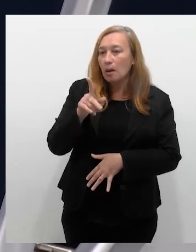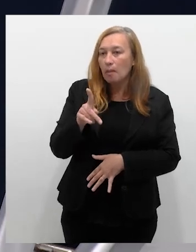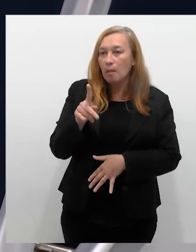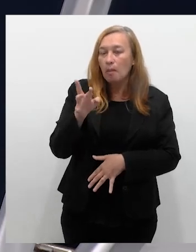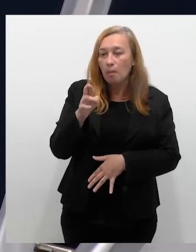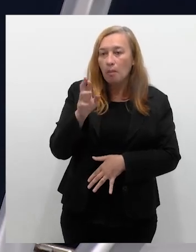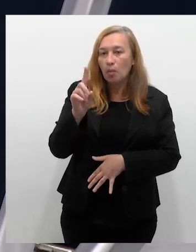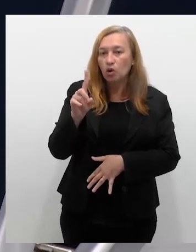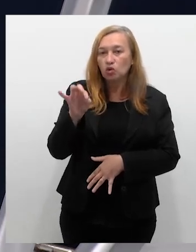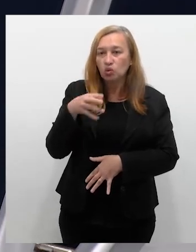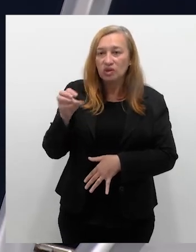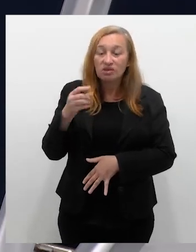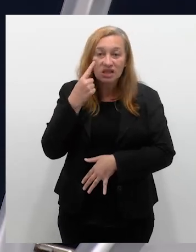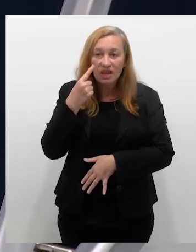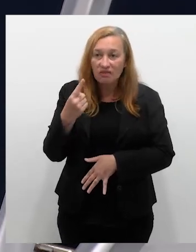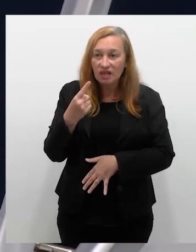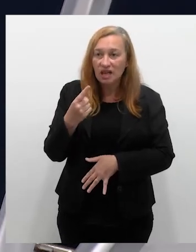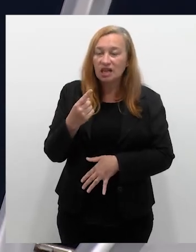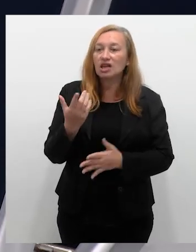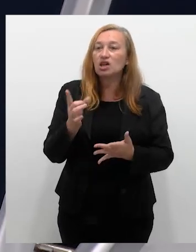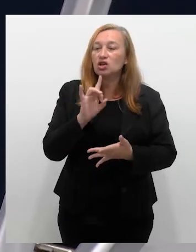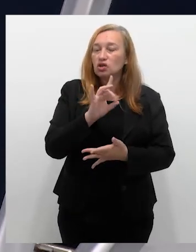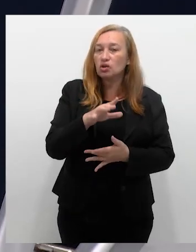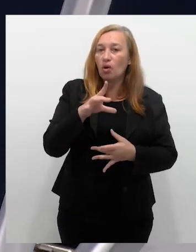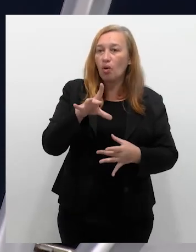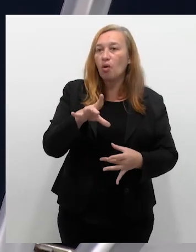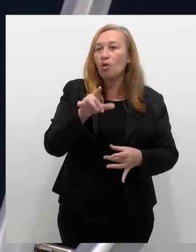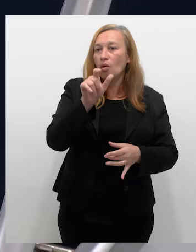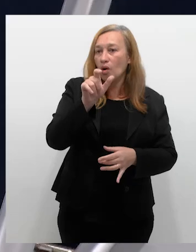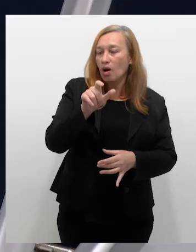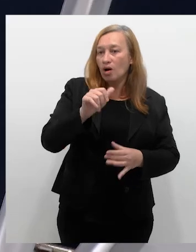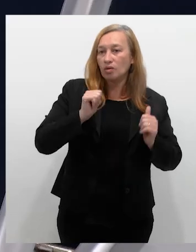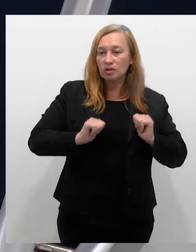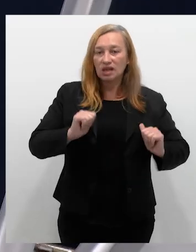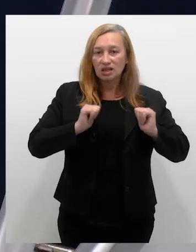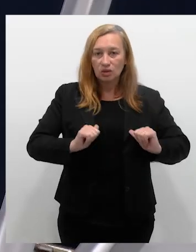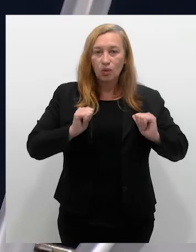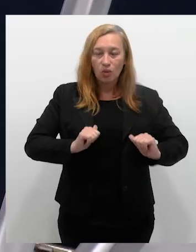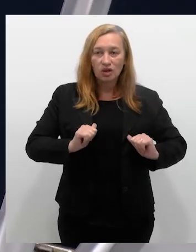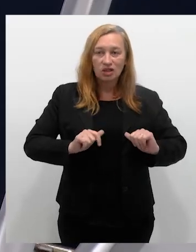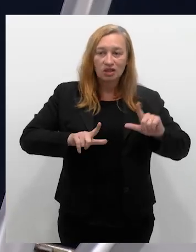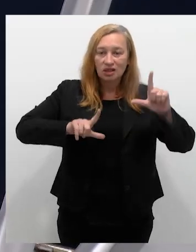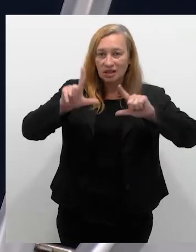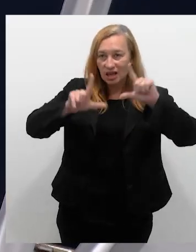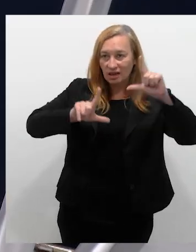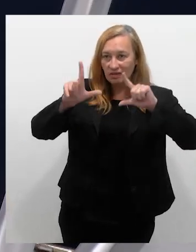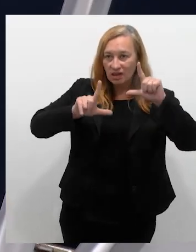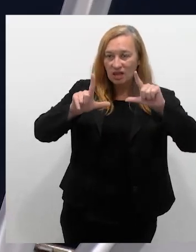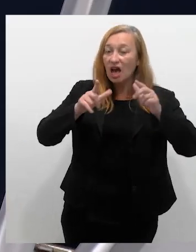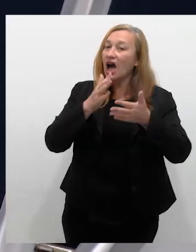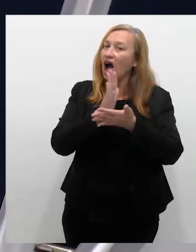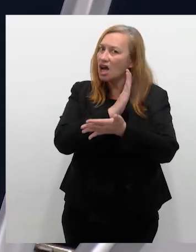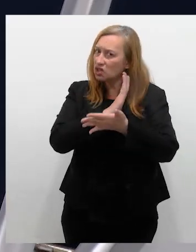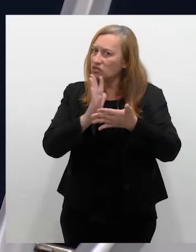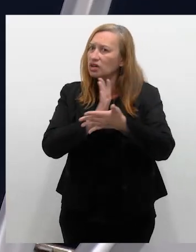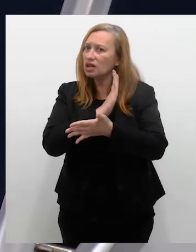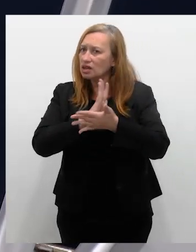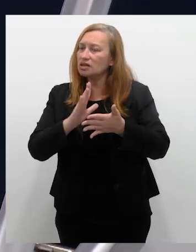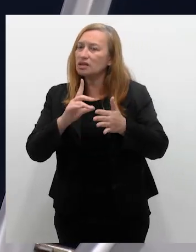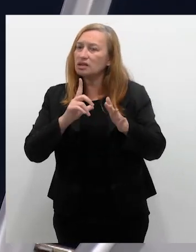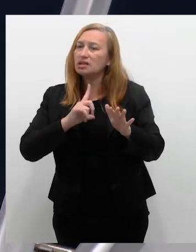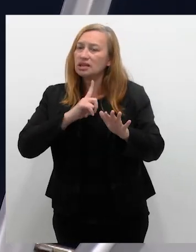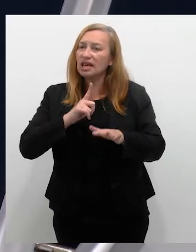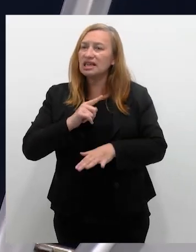numa produção que você está vendo ali só os atores que estão na frente das câmeras, muitas